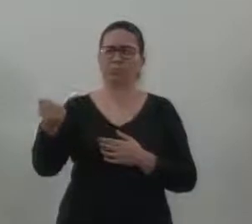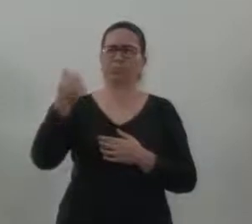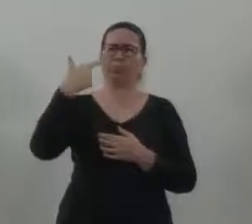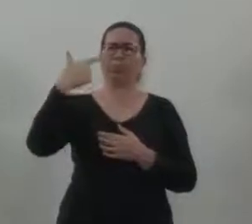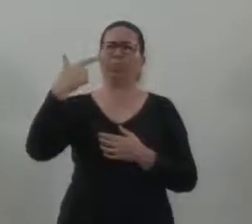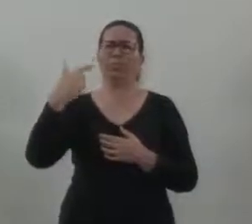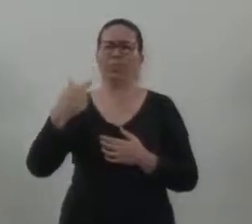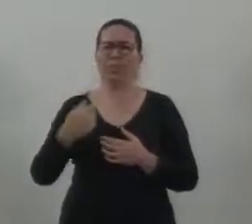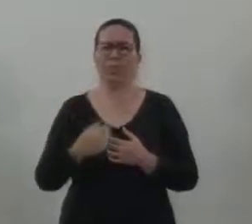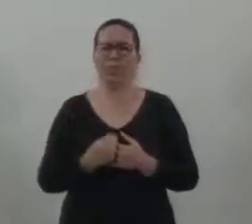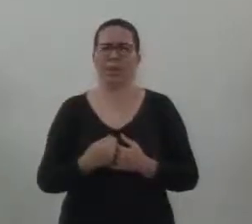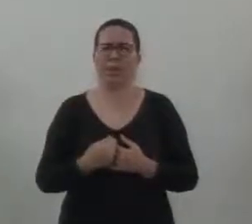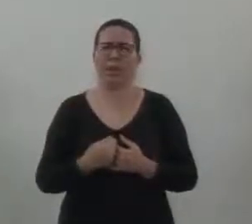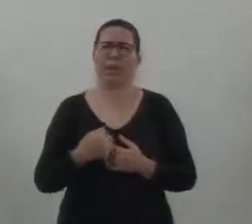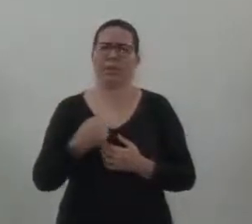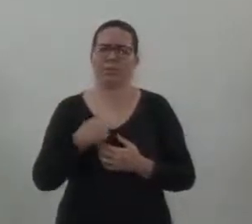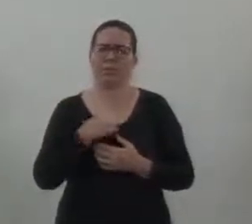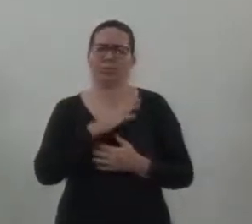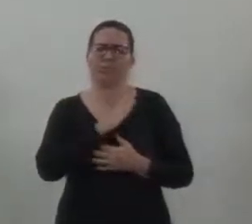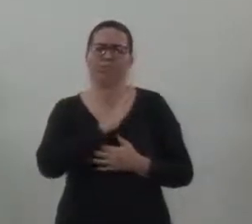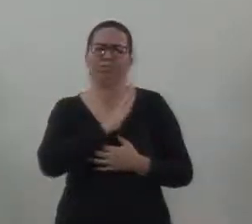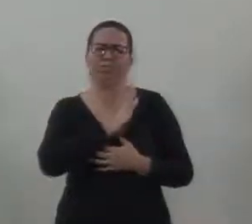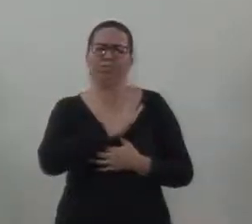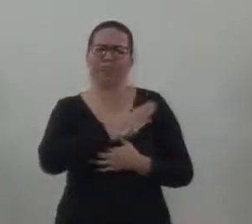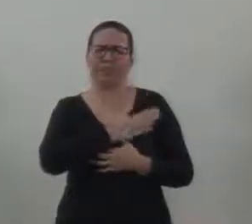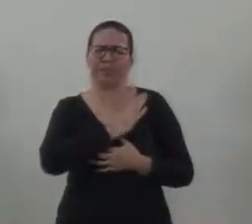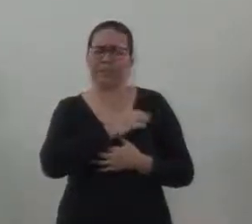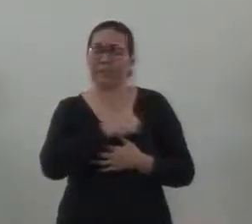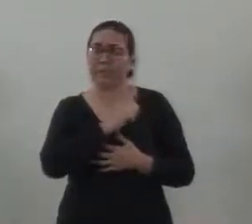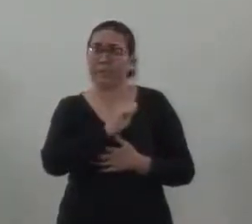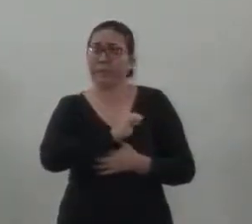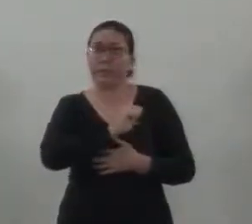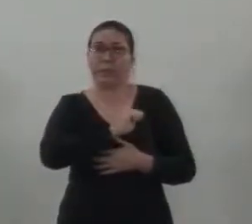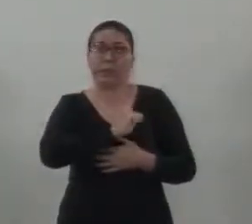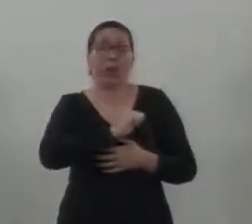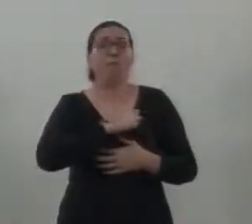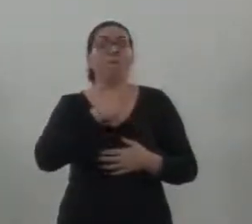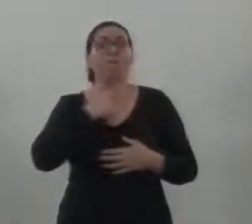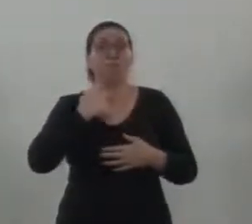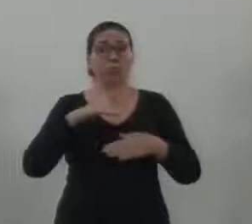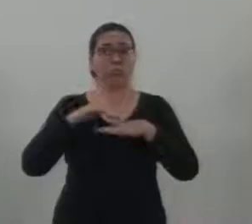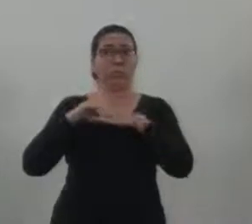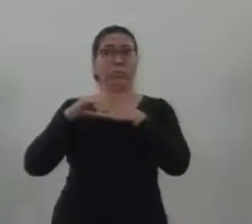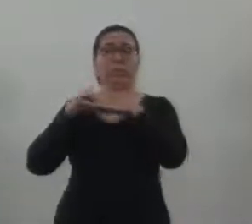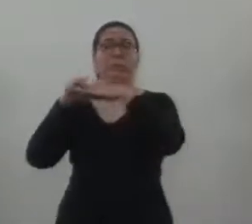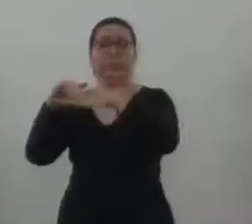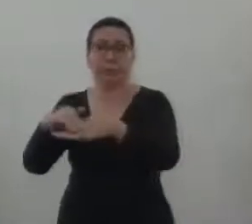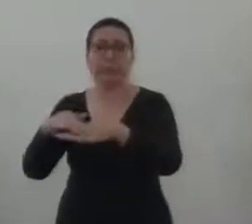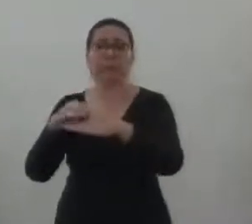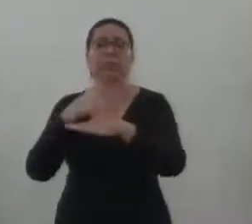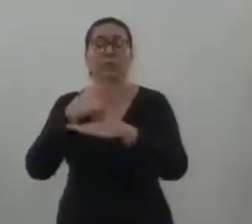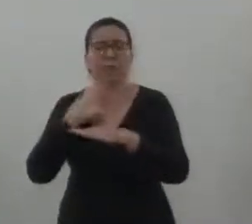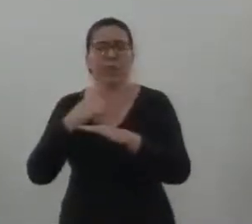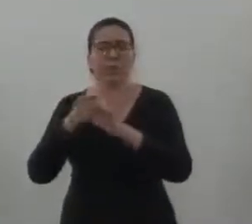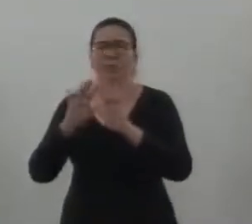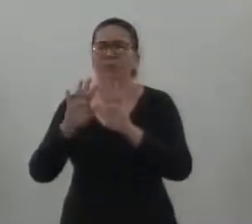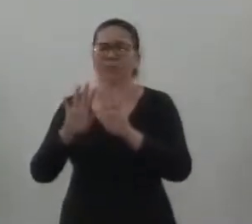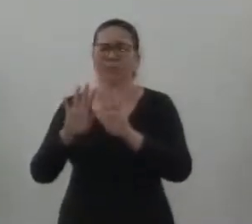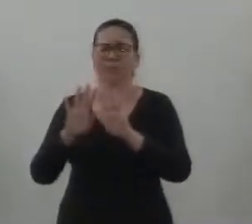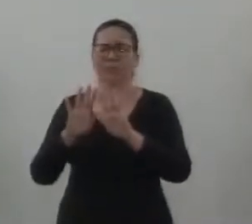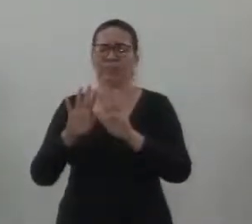quando você está com o coração batendo muito forte, você pode dar uma resposta que talvez não seja a ideal, mas eu fiz